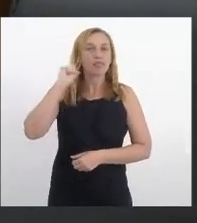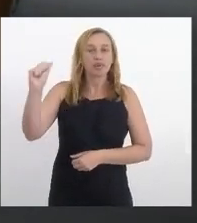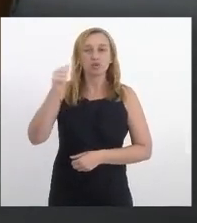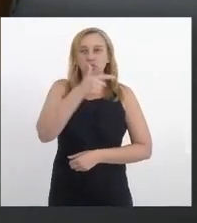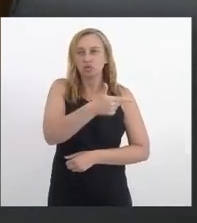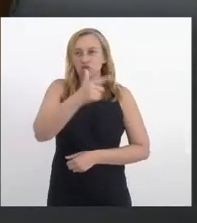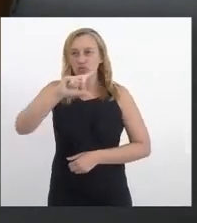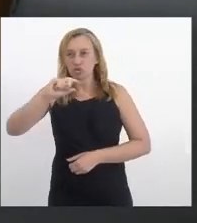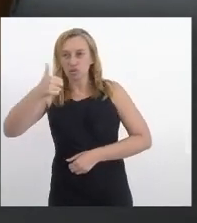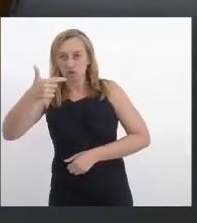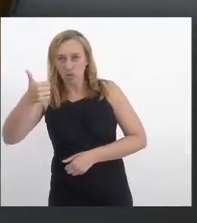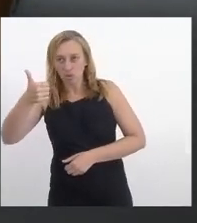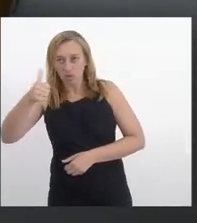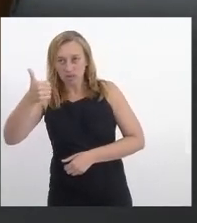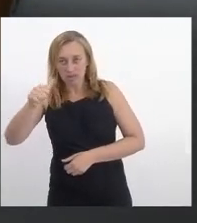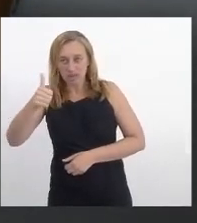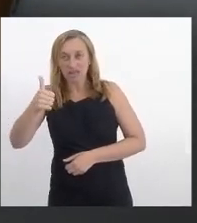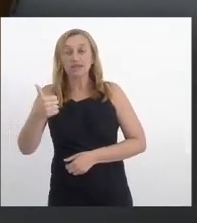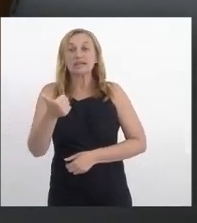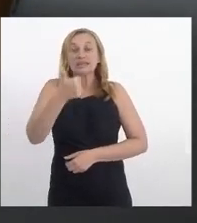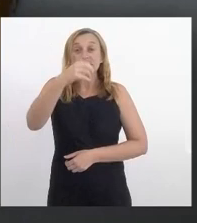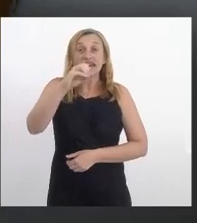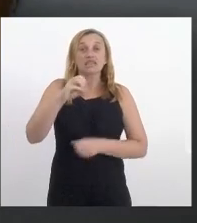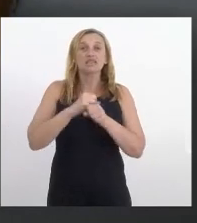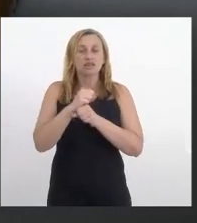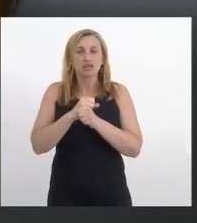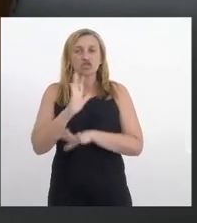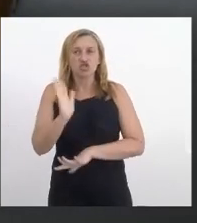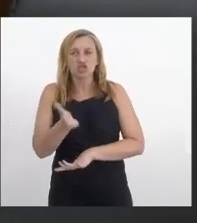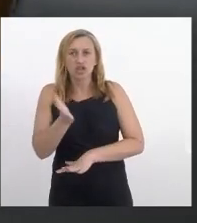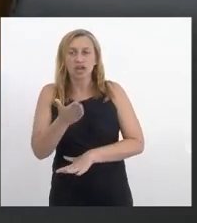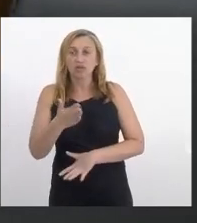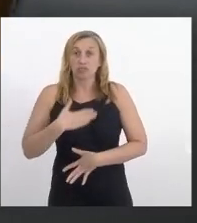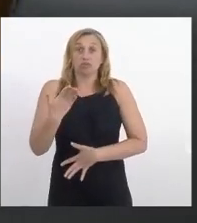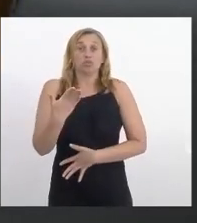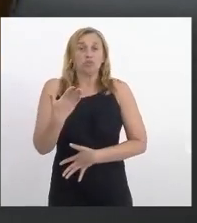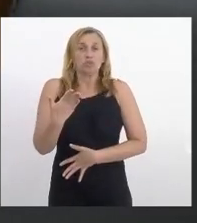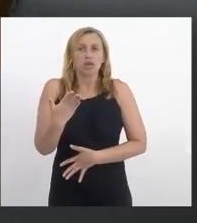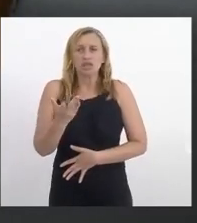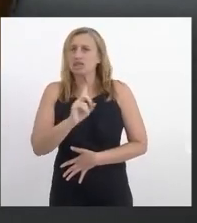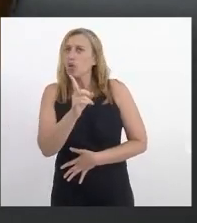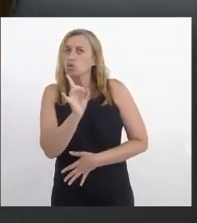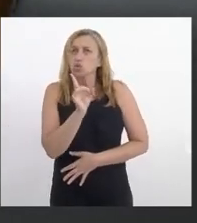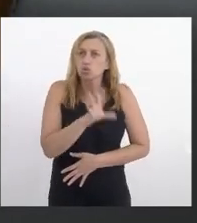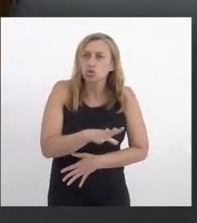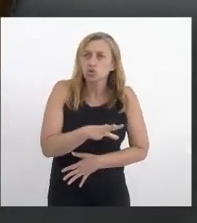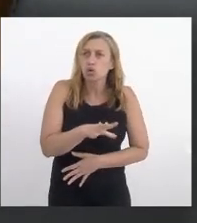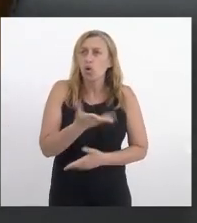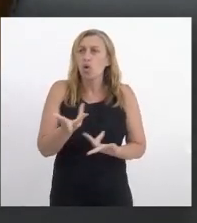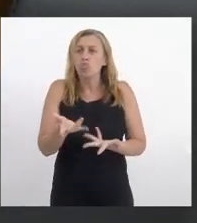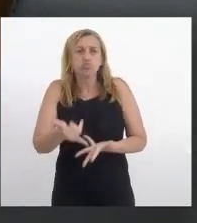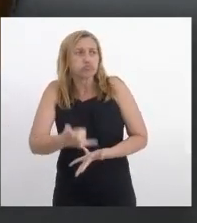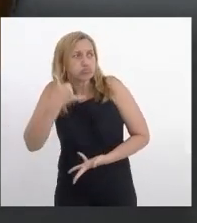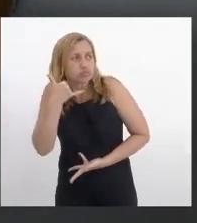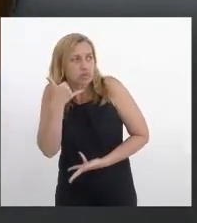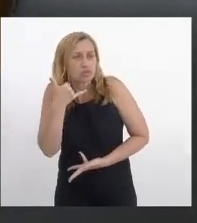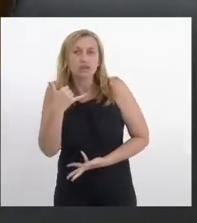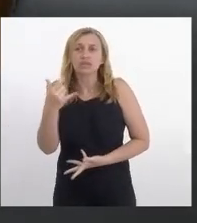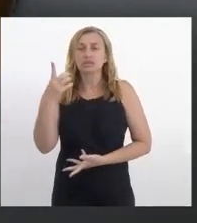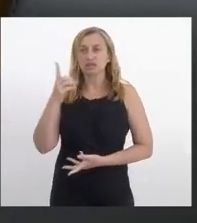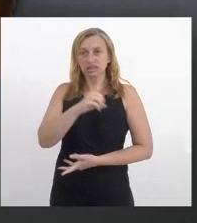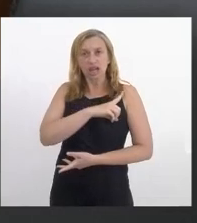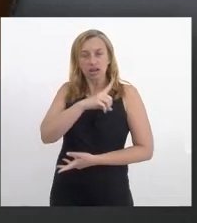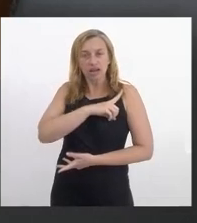2011, lá se vão 10 anos, quando nós fomos surpreendidos, não só por um telefonema do